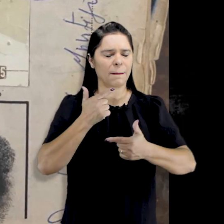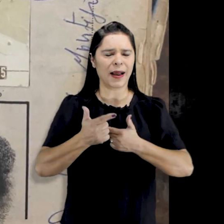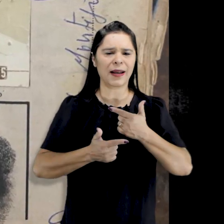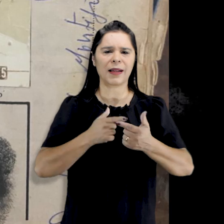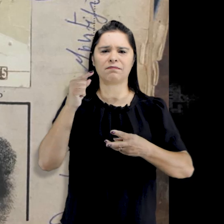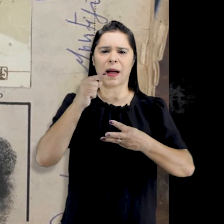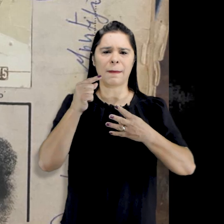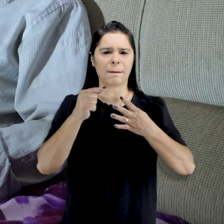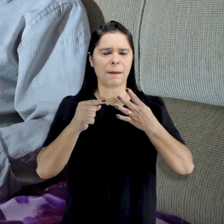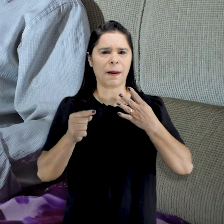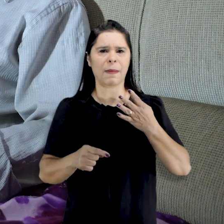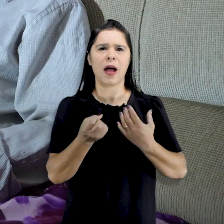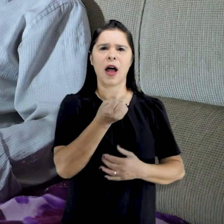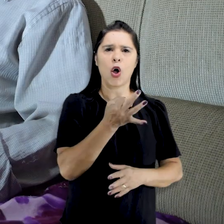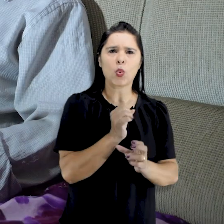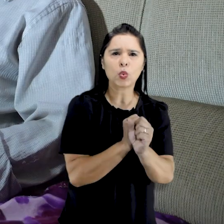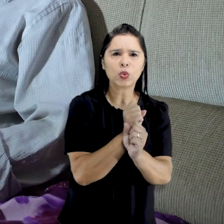PD uns anos.